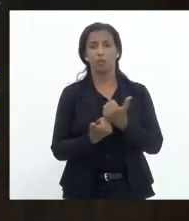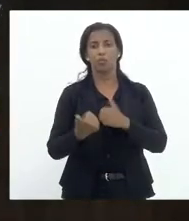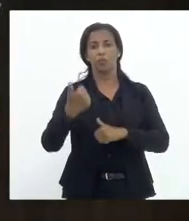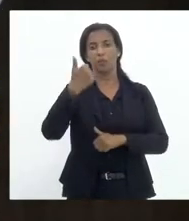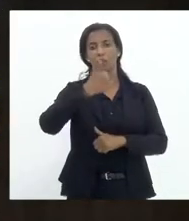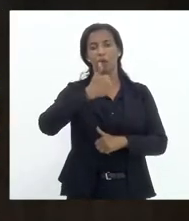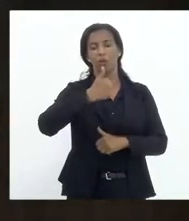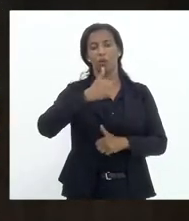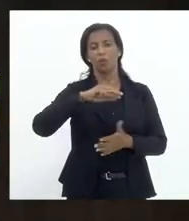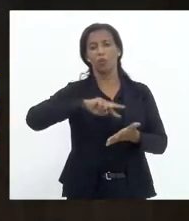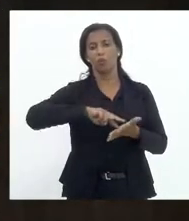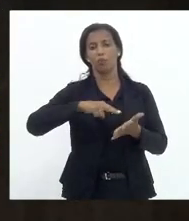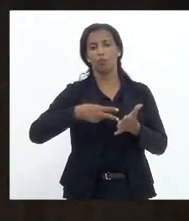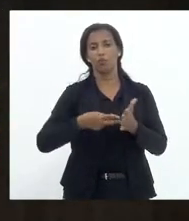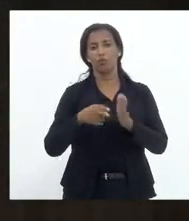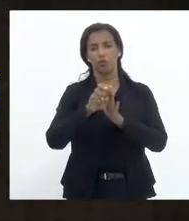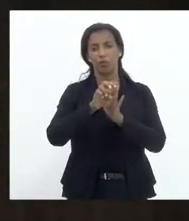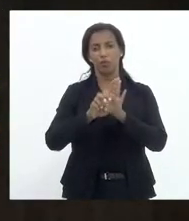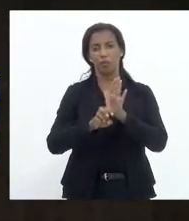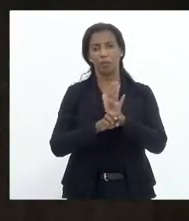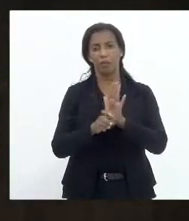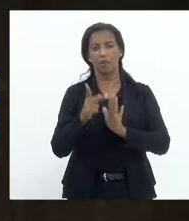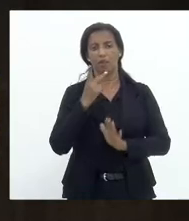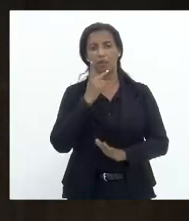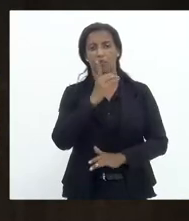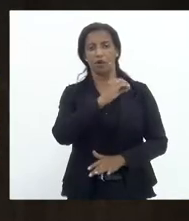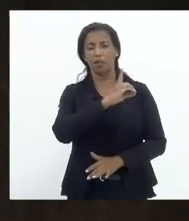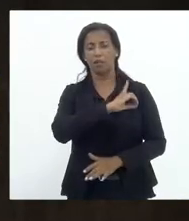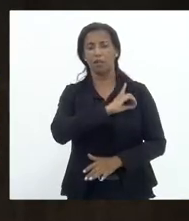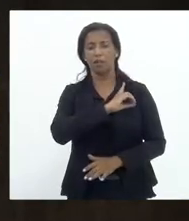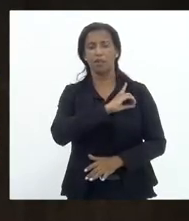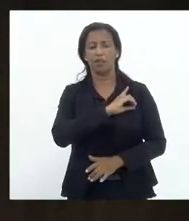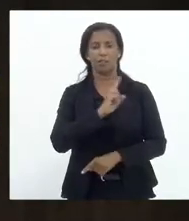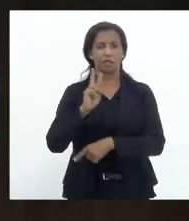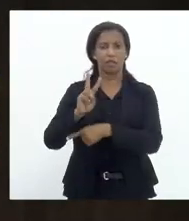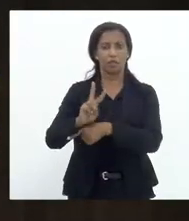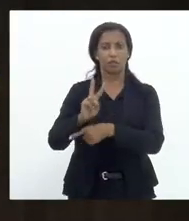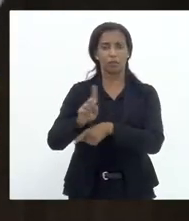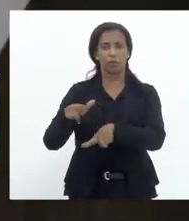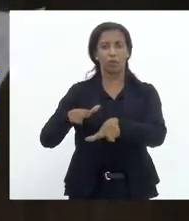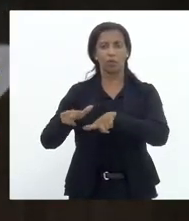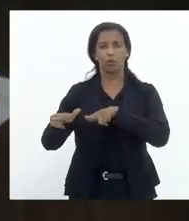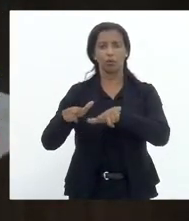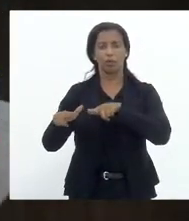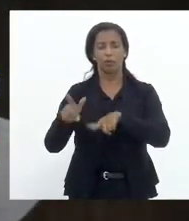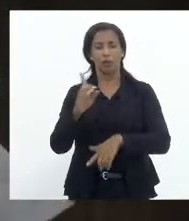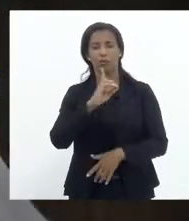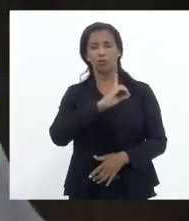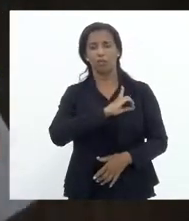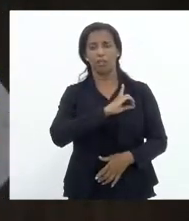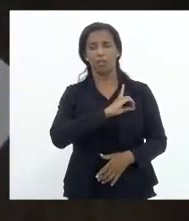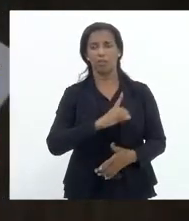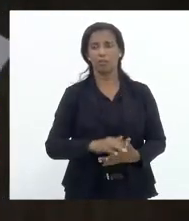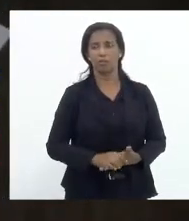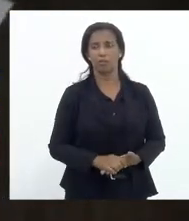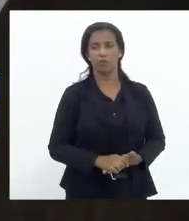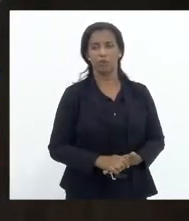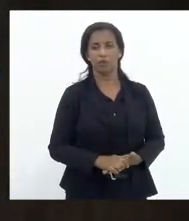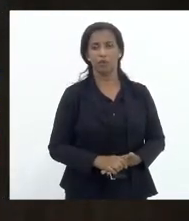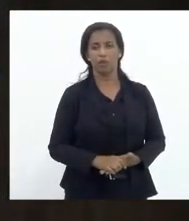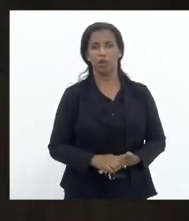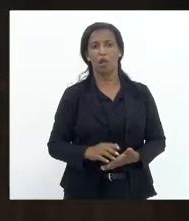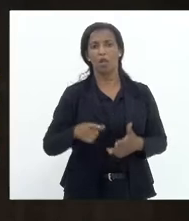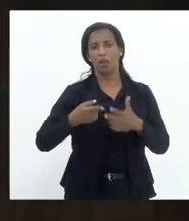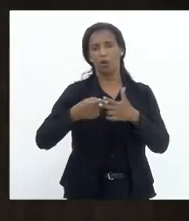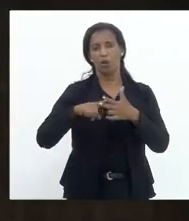que modifica a ementa que dispõe sobre as atribuições da delegacia de defesa dos de defesa dos serviços Delegados eram